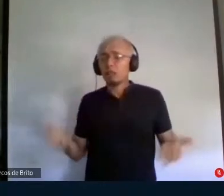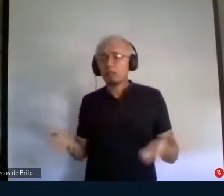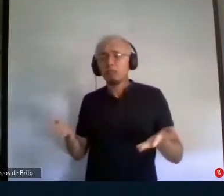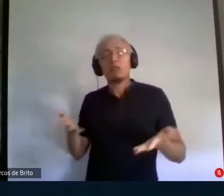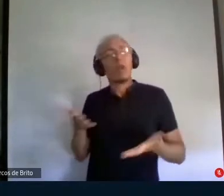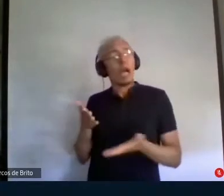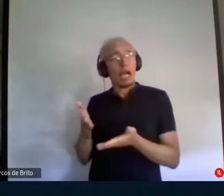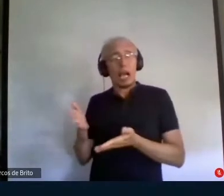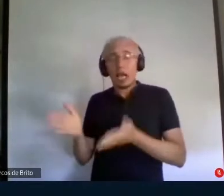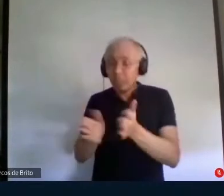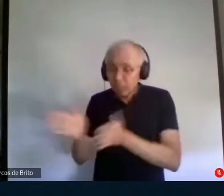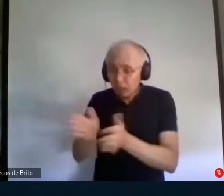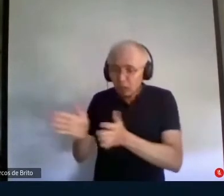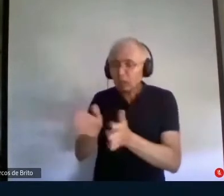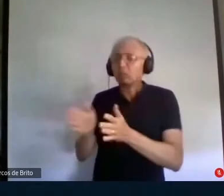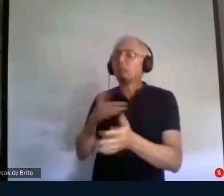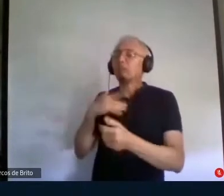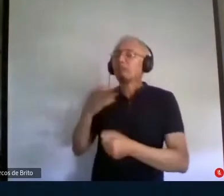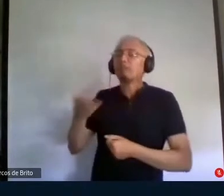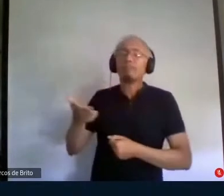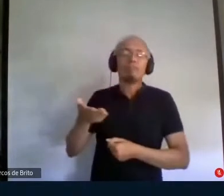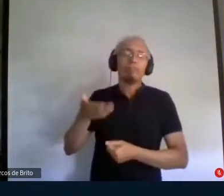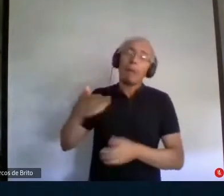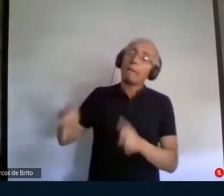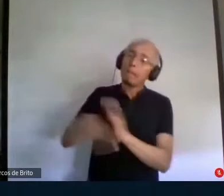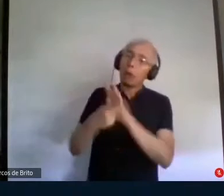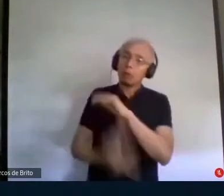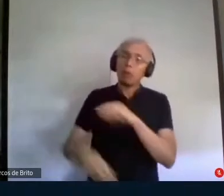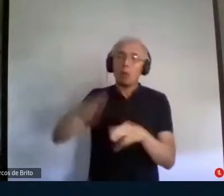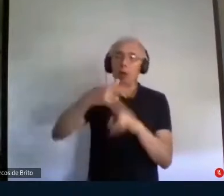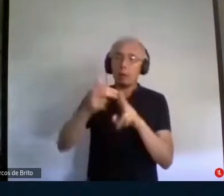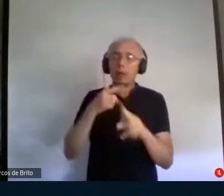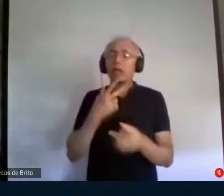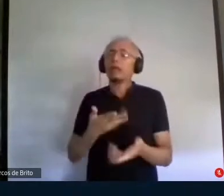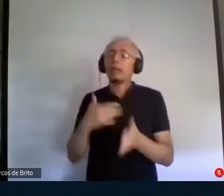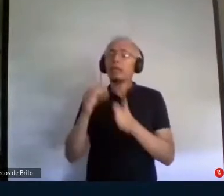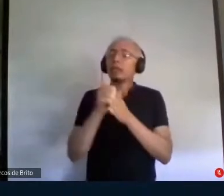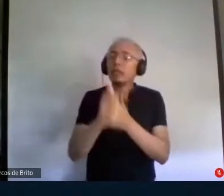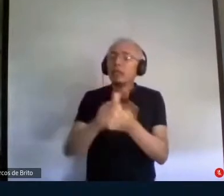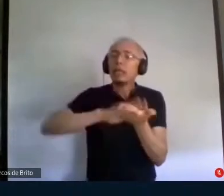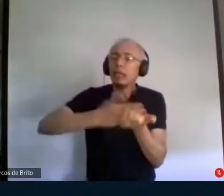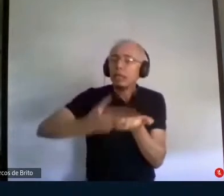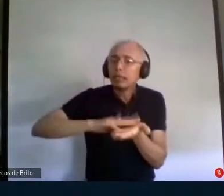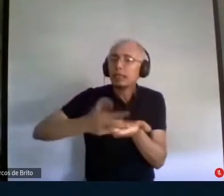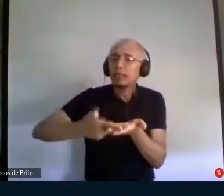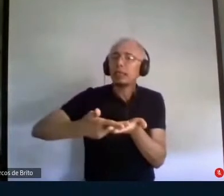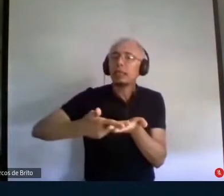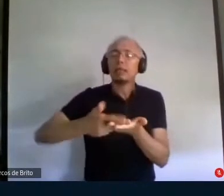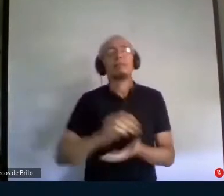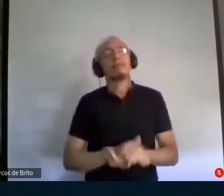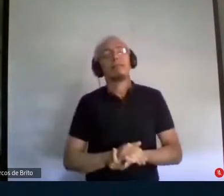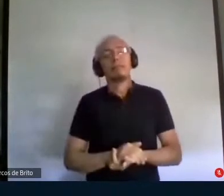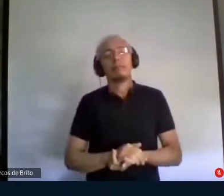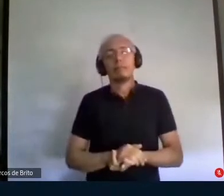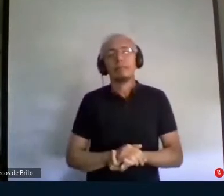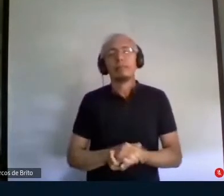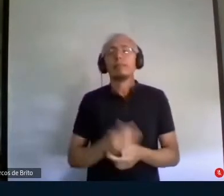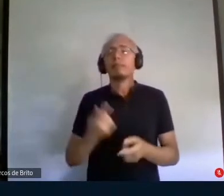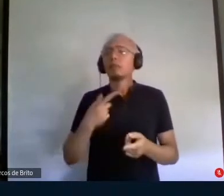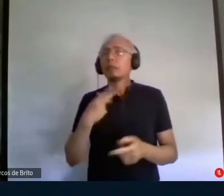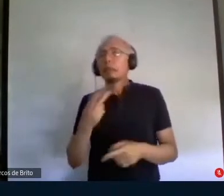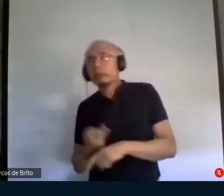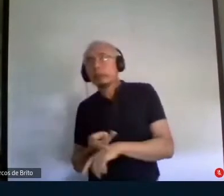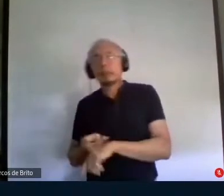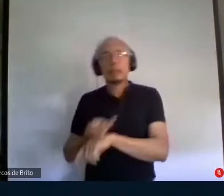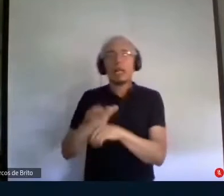Acessibilidade, e ele, como guia intérprete, também fez uma formação de guia intérprete, buscando,